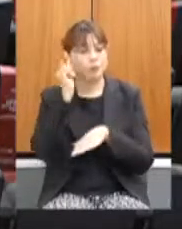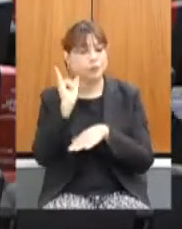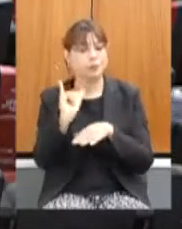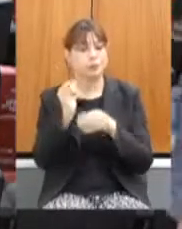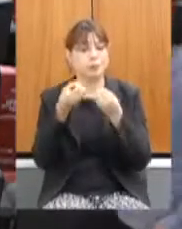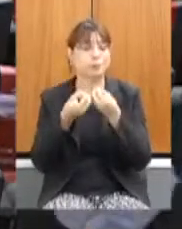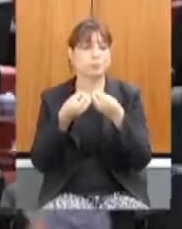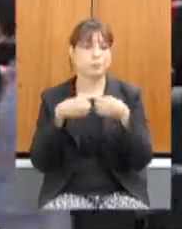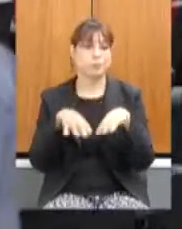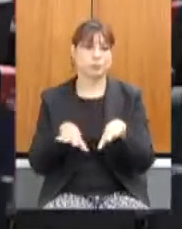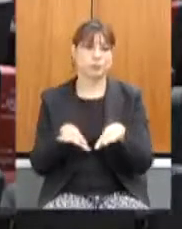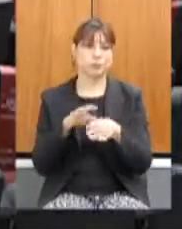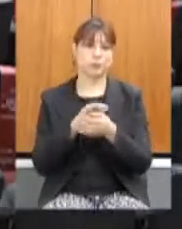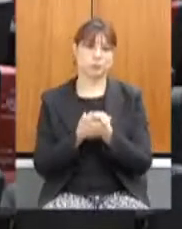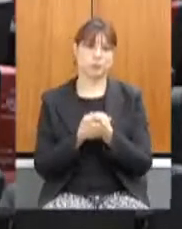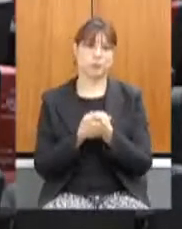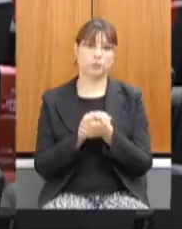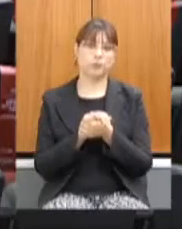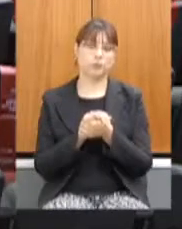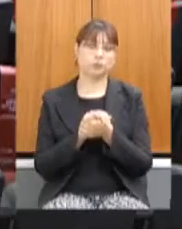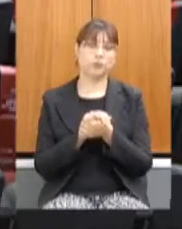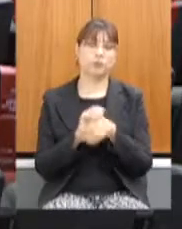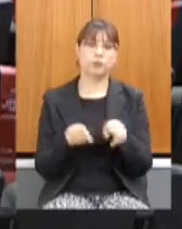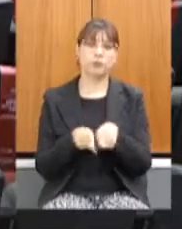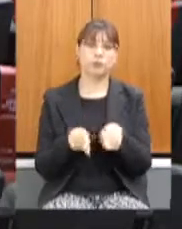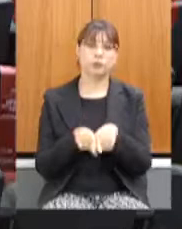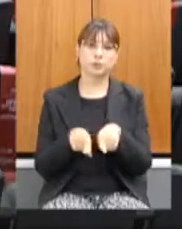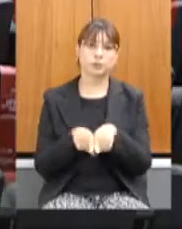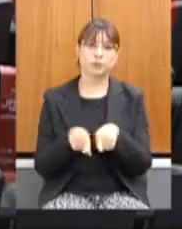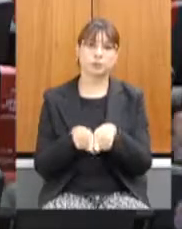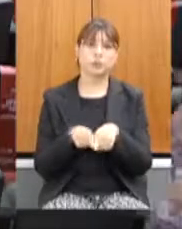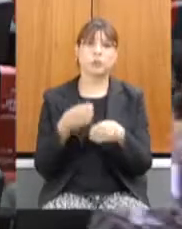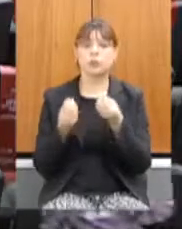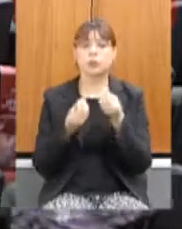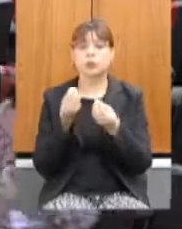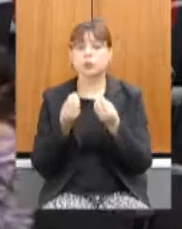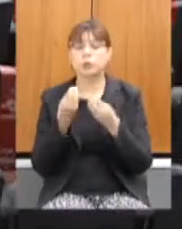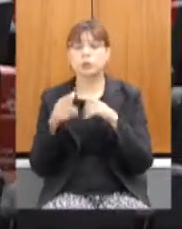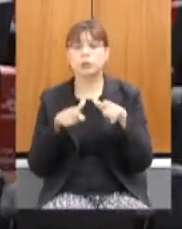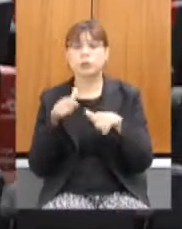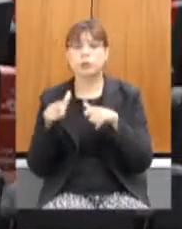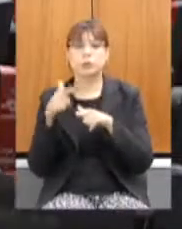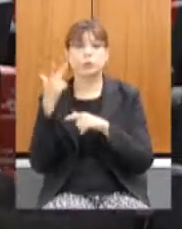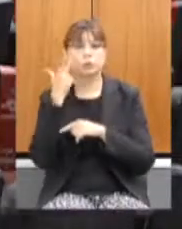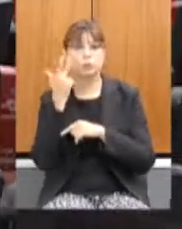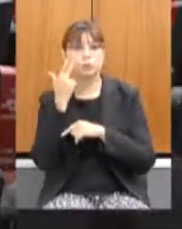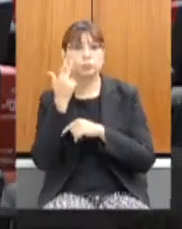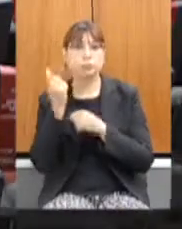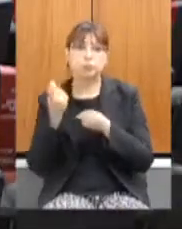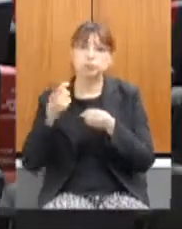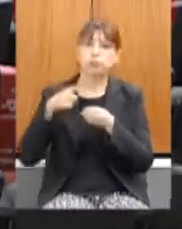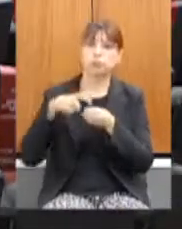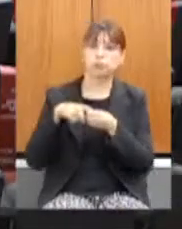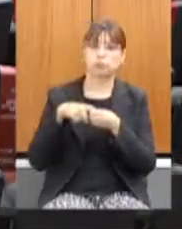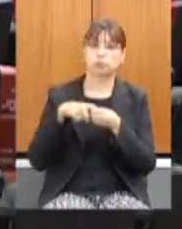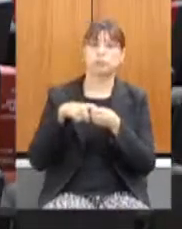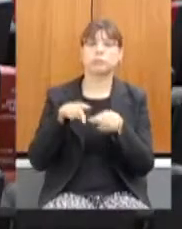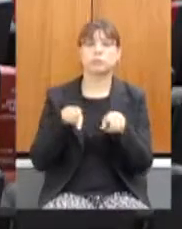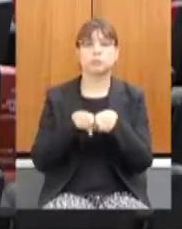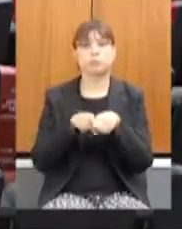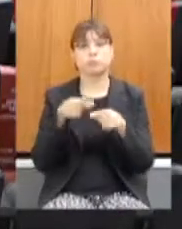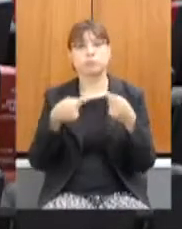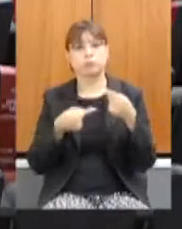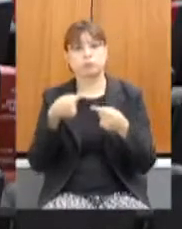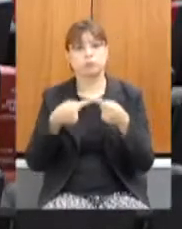bem como sobre o planejamento para a retomada das atividades rotineiras receber discutir e votar